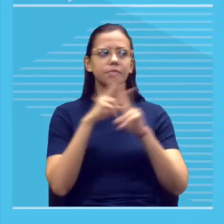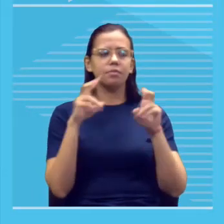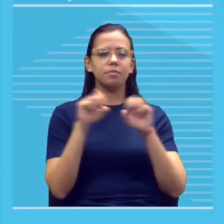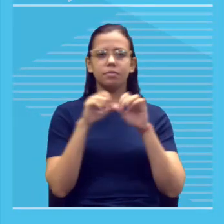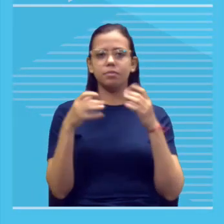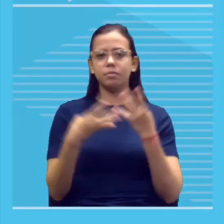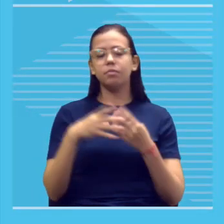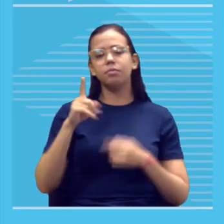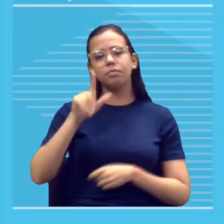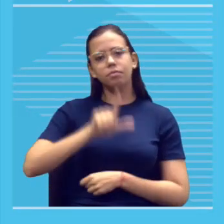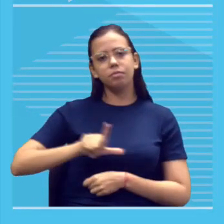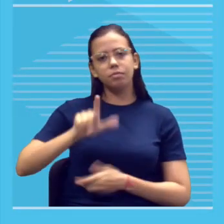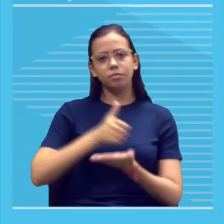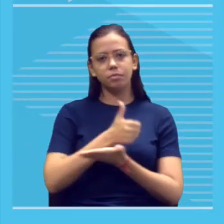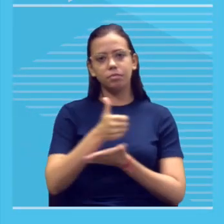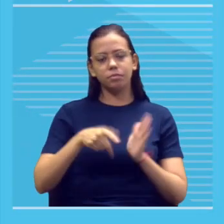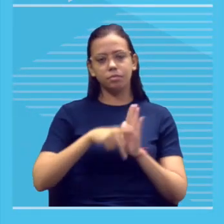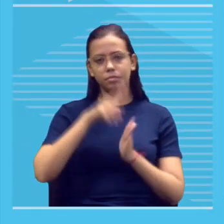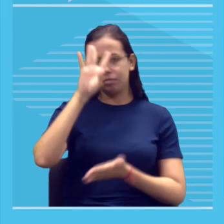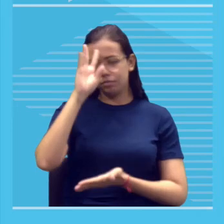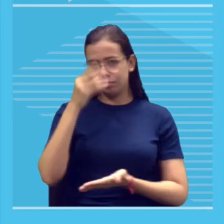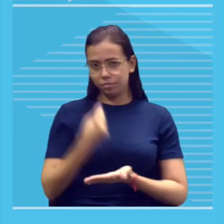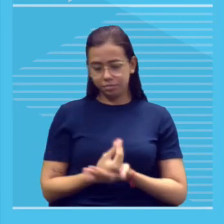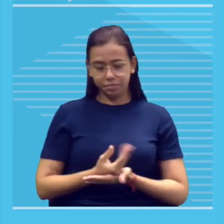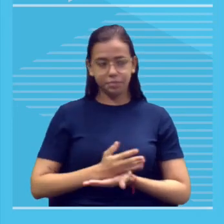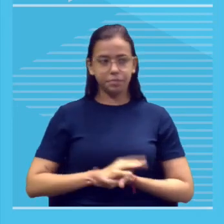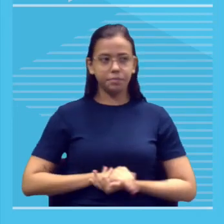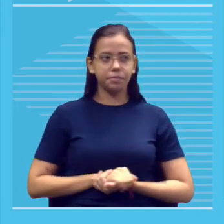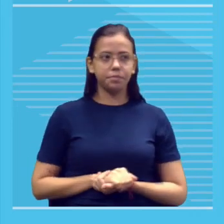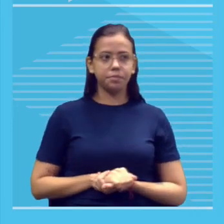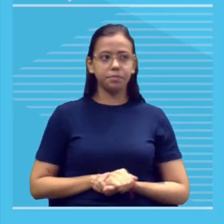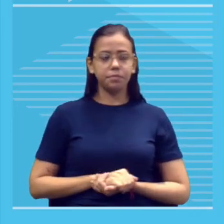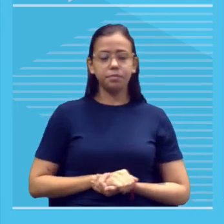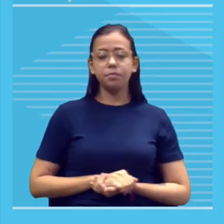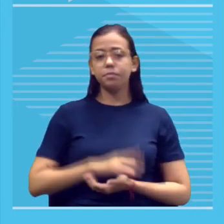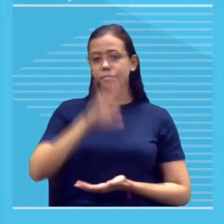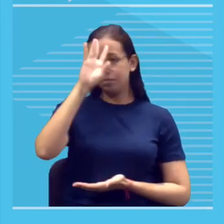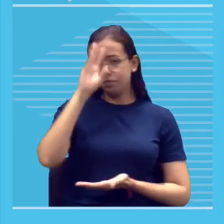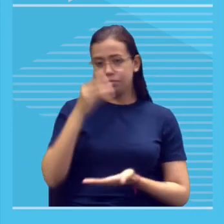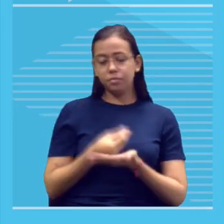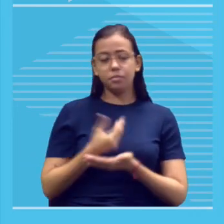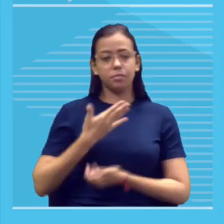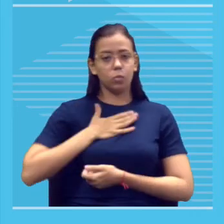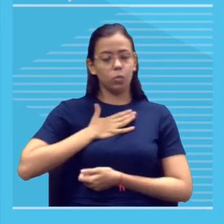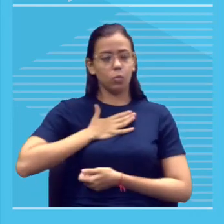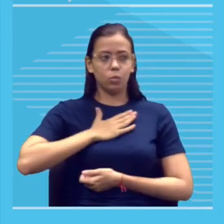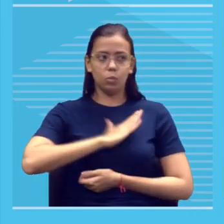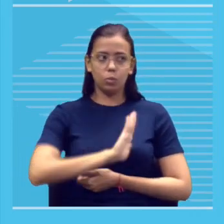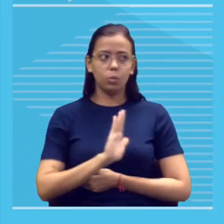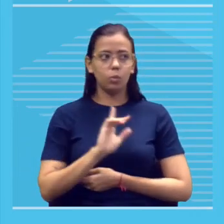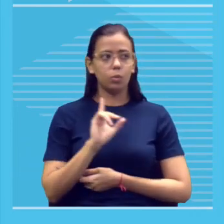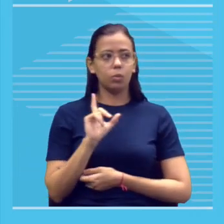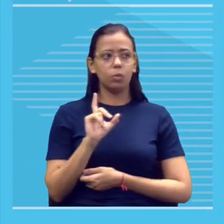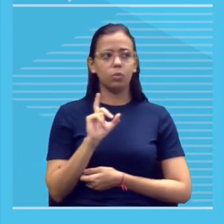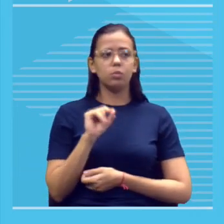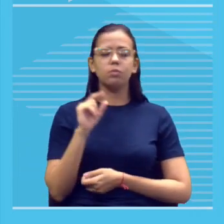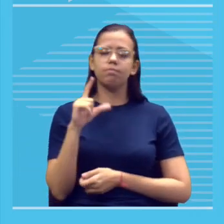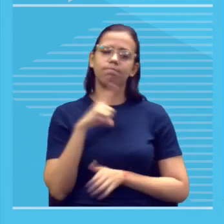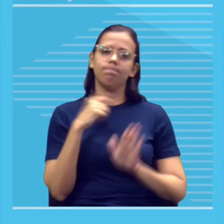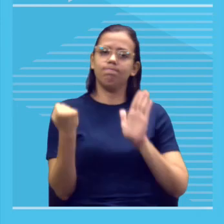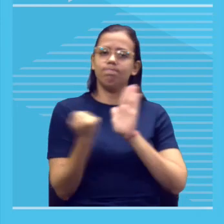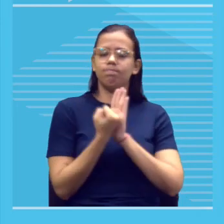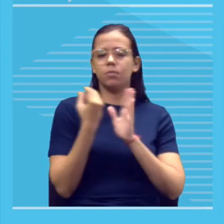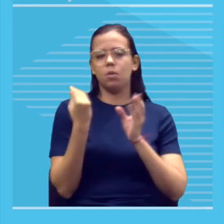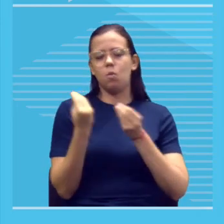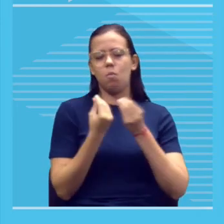básica do Espiritismo o espiritismo Ele nem gosta de se citar de citar né de rotular si próprio